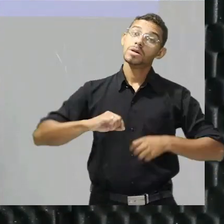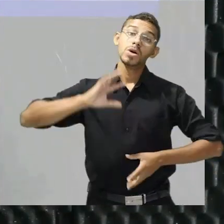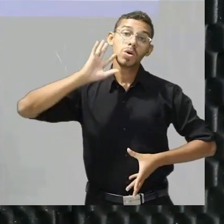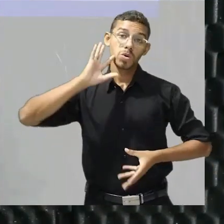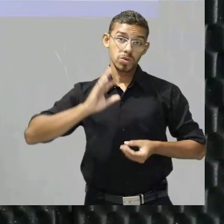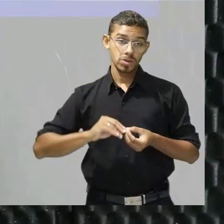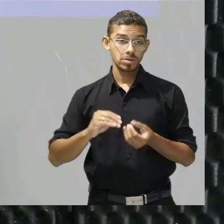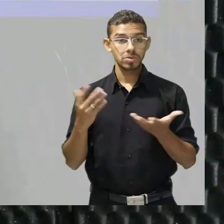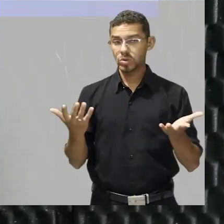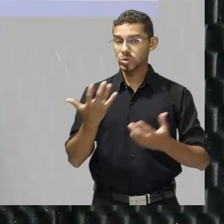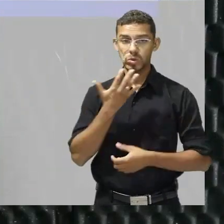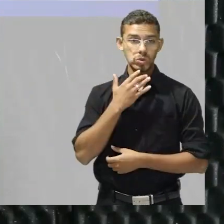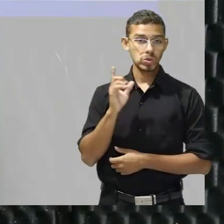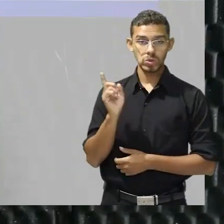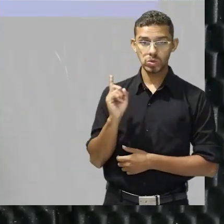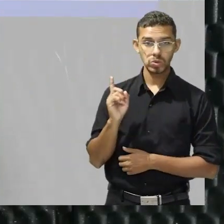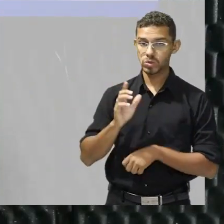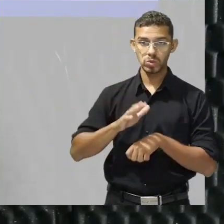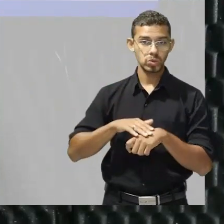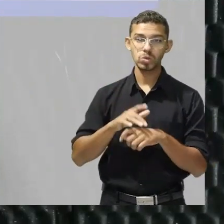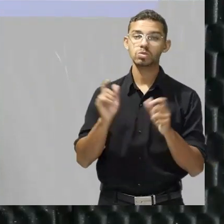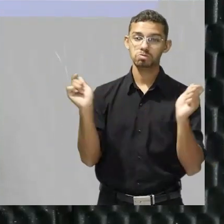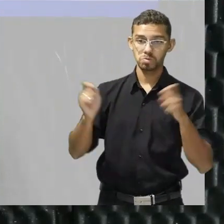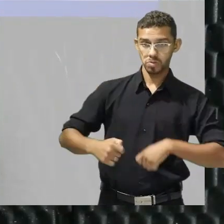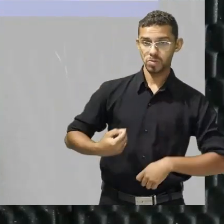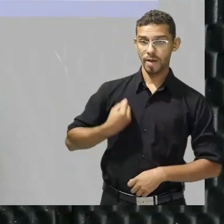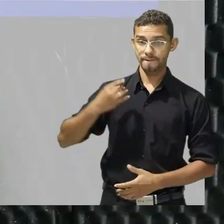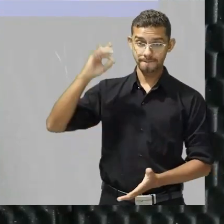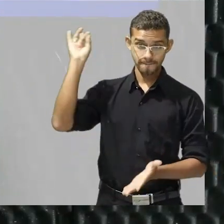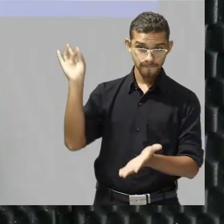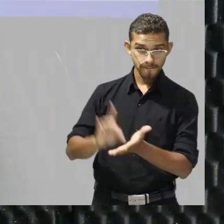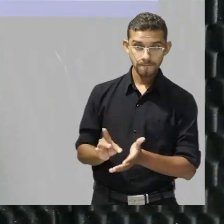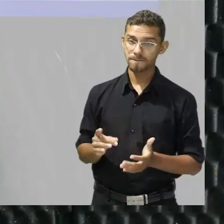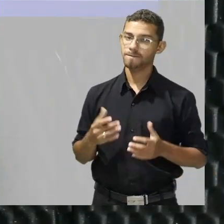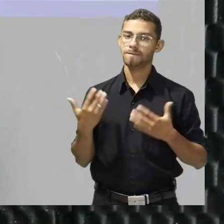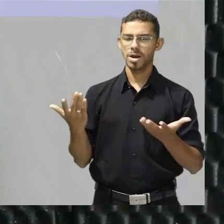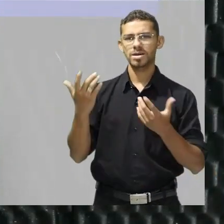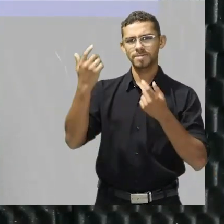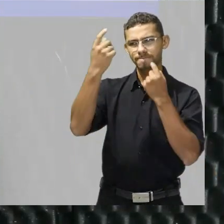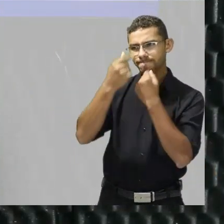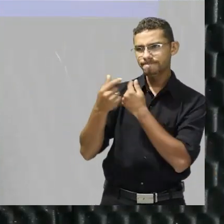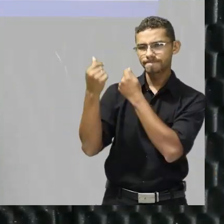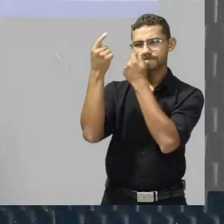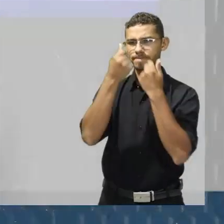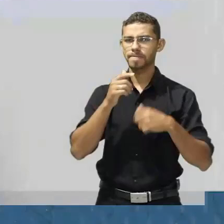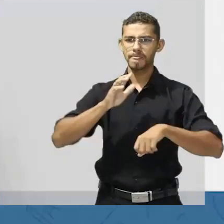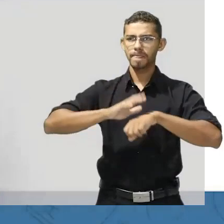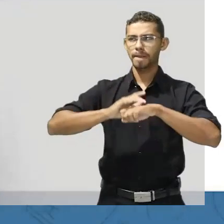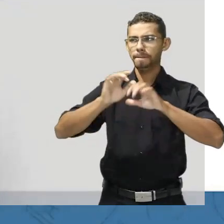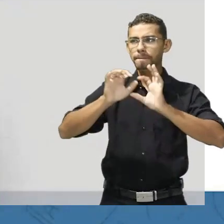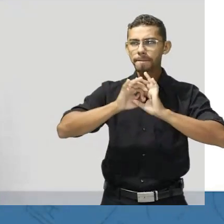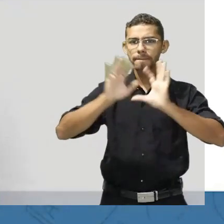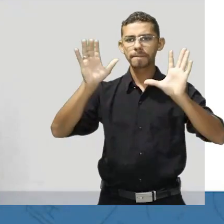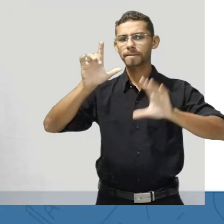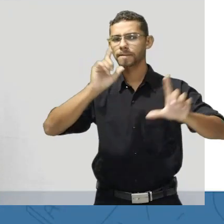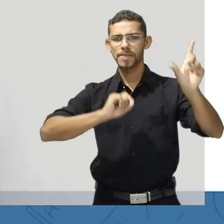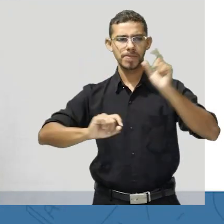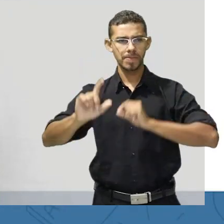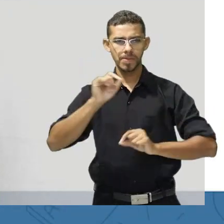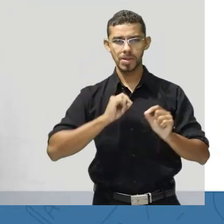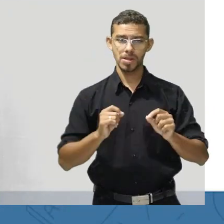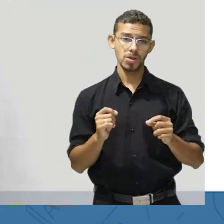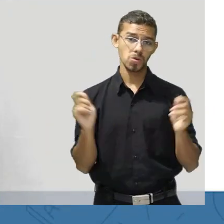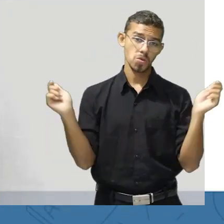o desconhecimento dessa realidade permite a construção de uma ilusão de liberdade de escolha que